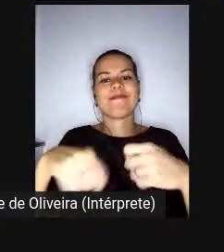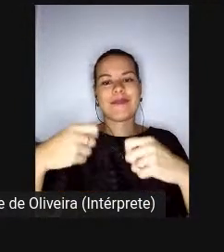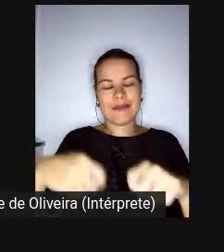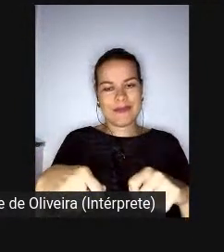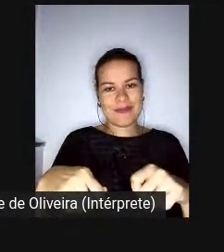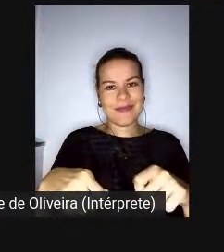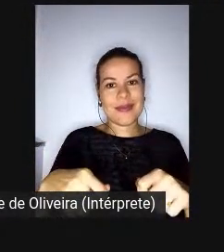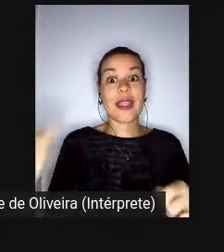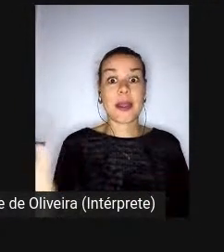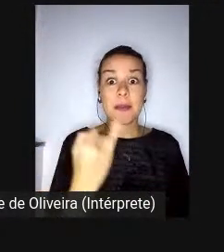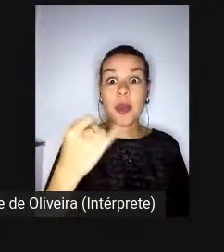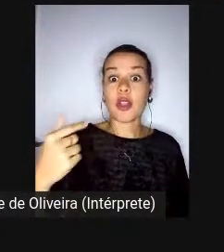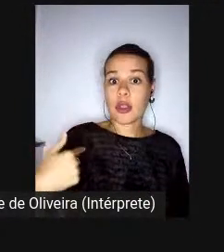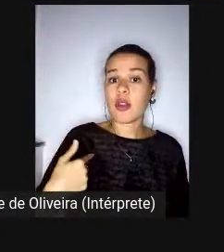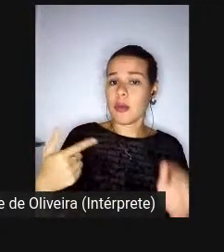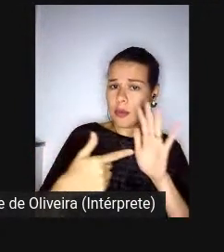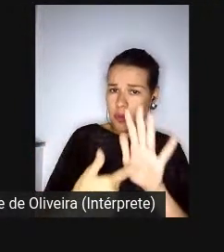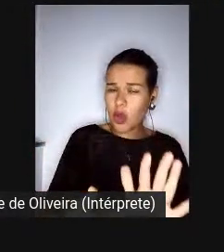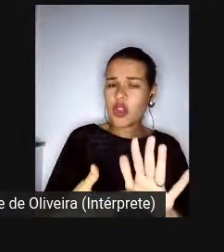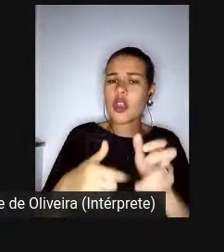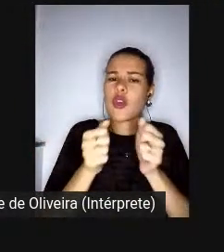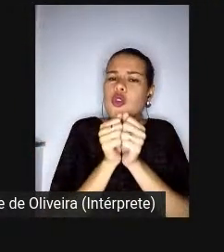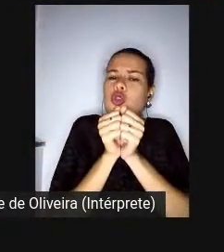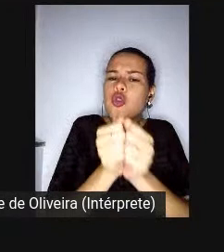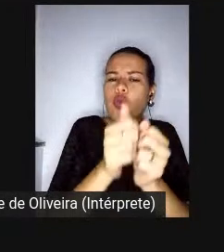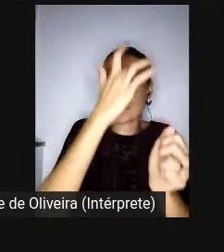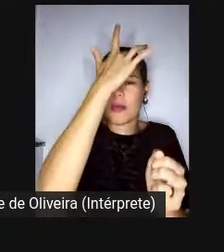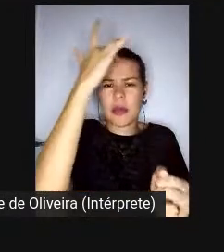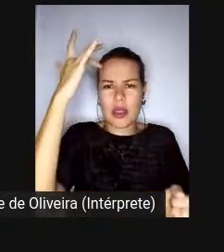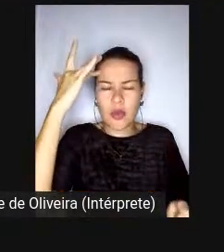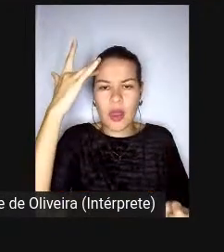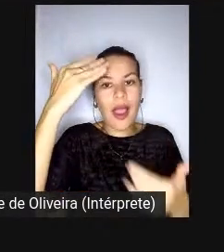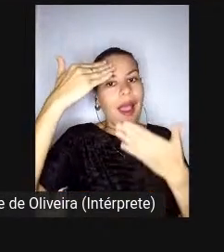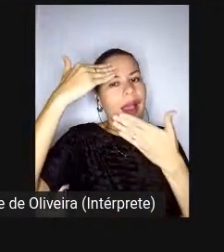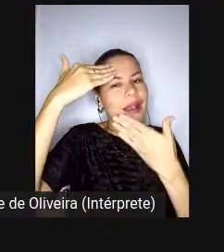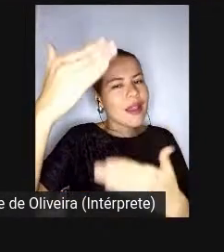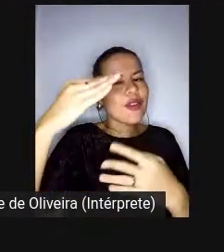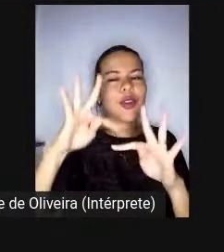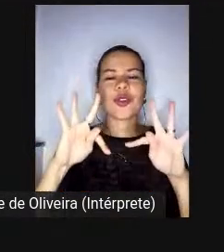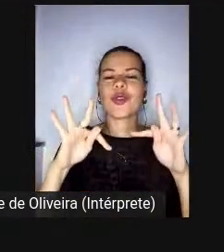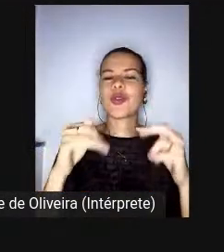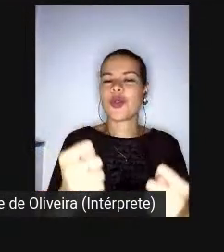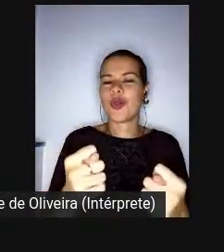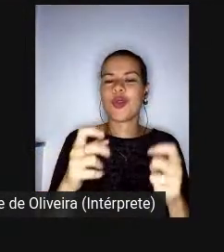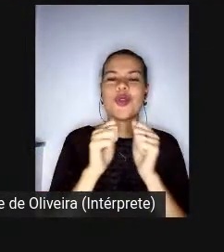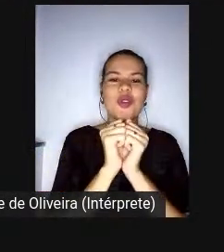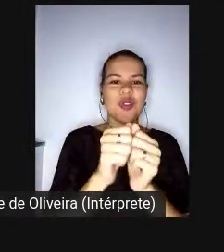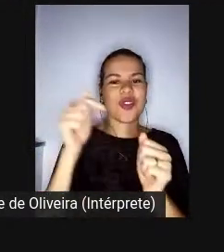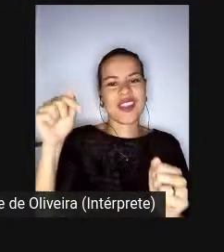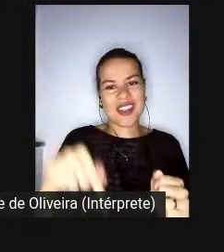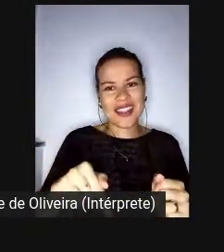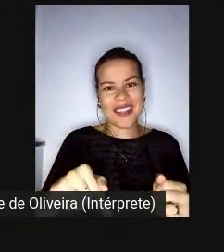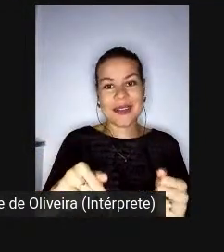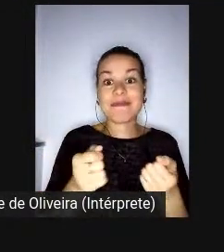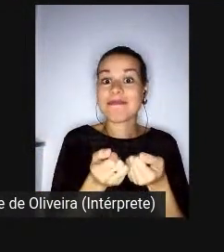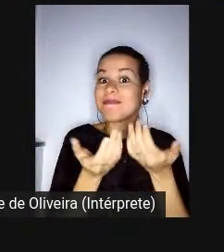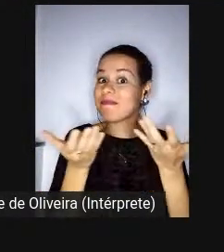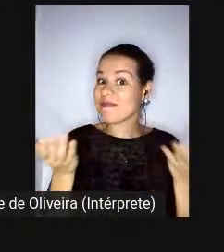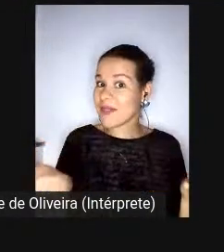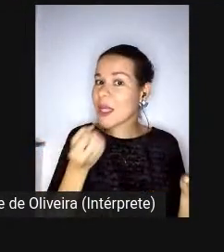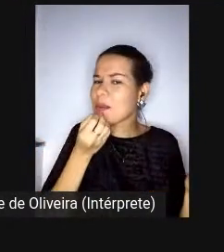alunos e trazer a comunidade para mais perto da gente é que eu agradeço a todo mundo a participação no evento e desejo um ótimo evento